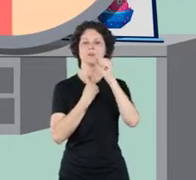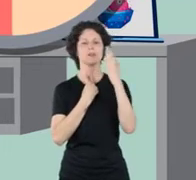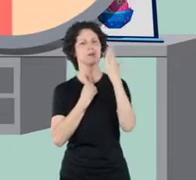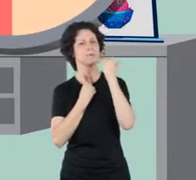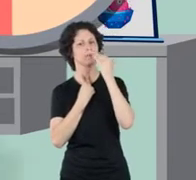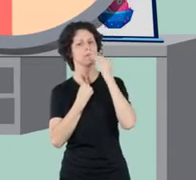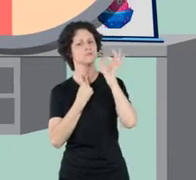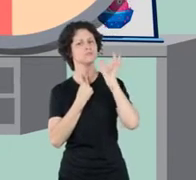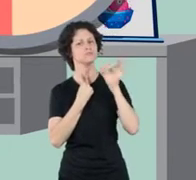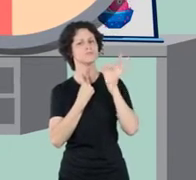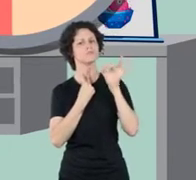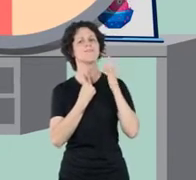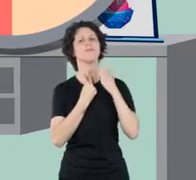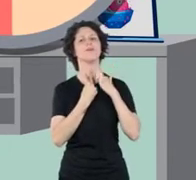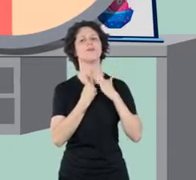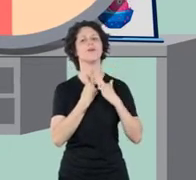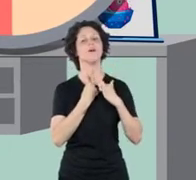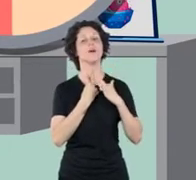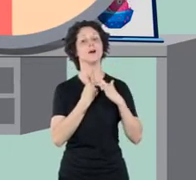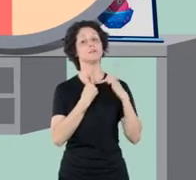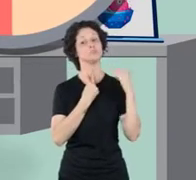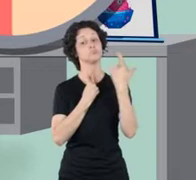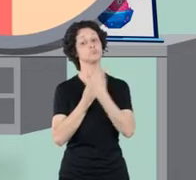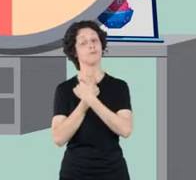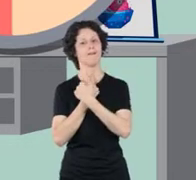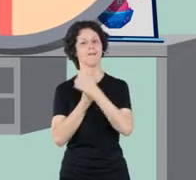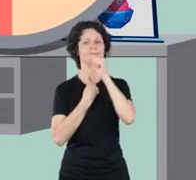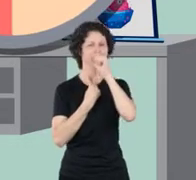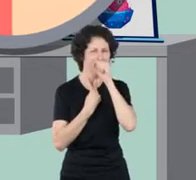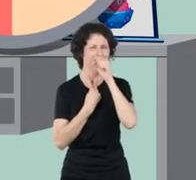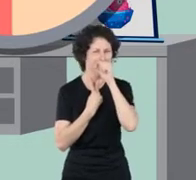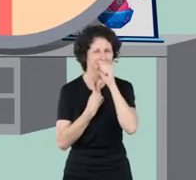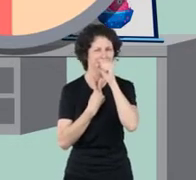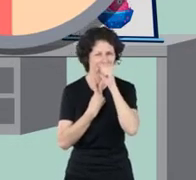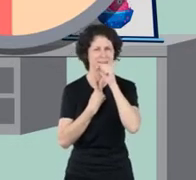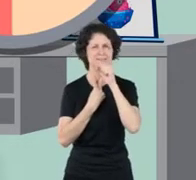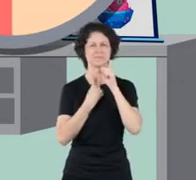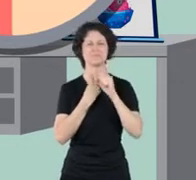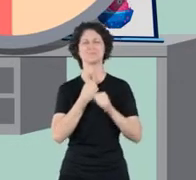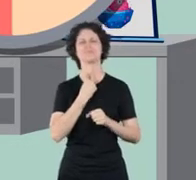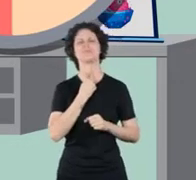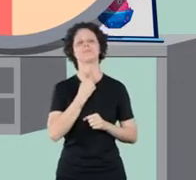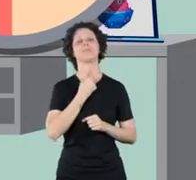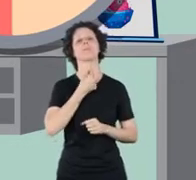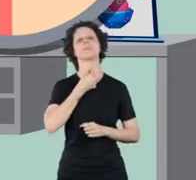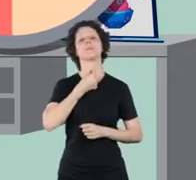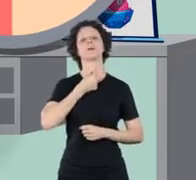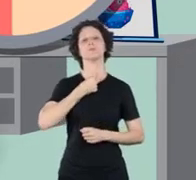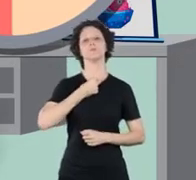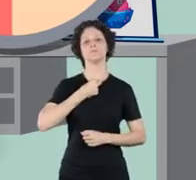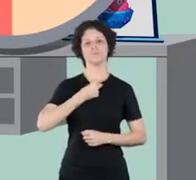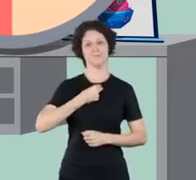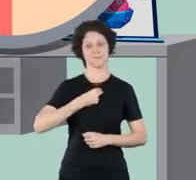Quando isso não funciona bem, a gente se engasga e é horrível, não é mesmo? Aí, o bolo alimentar